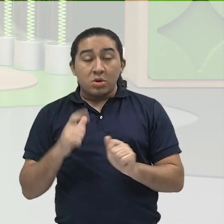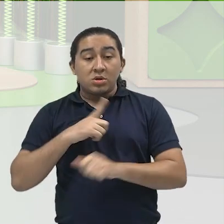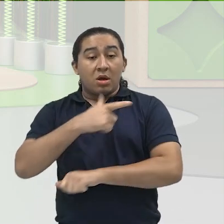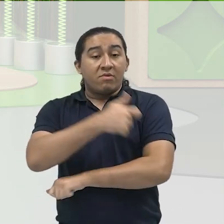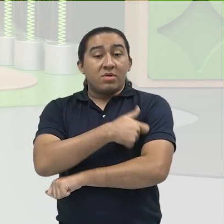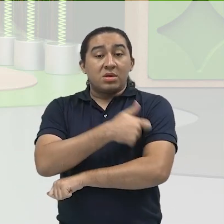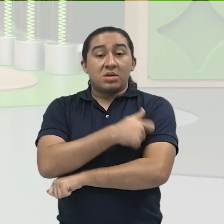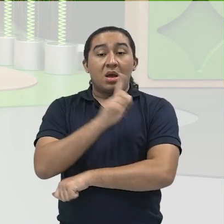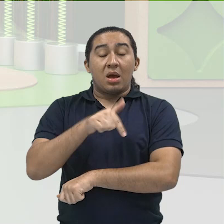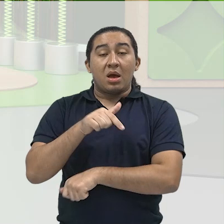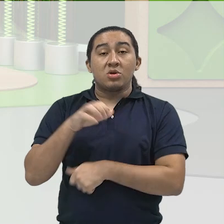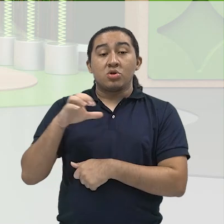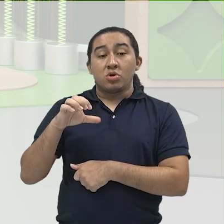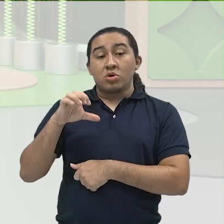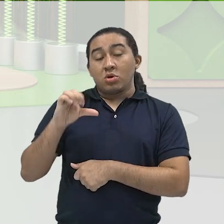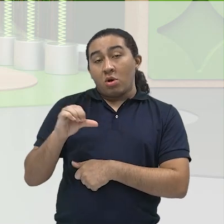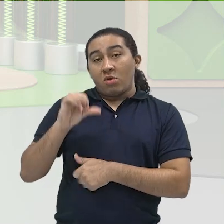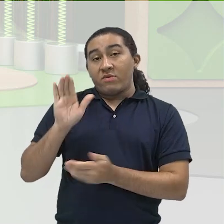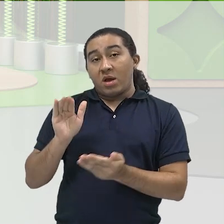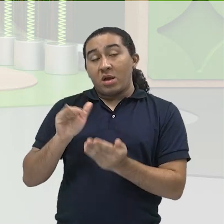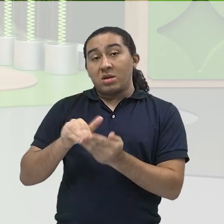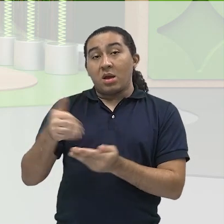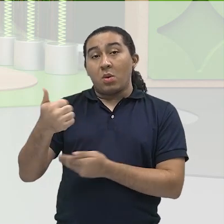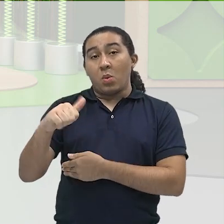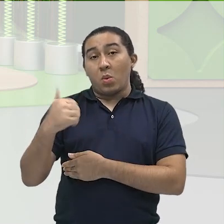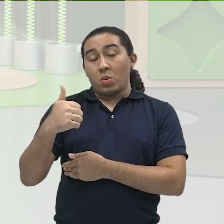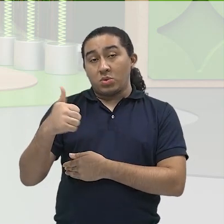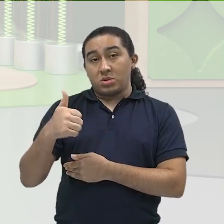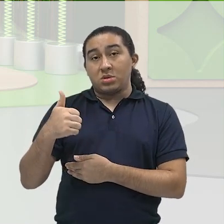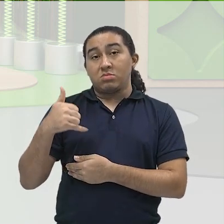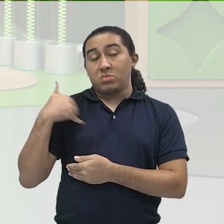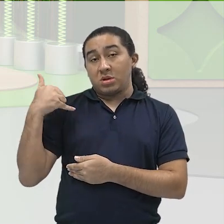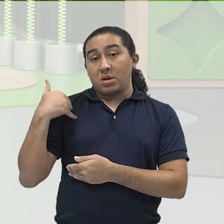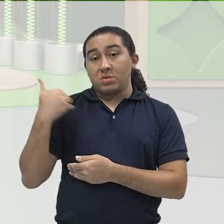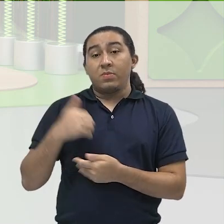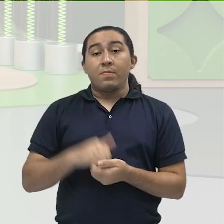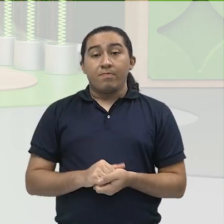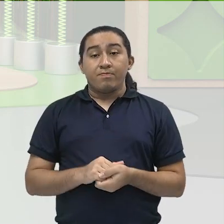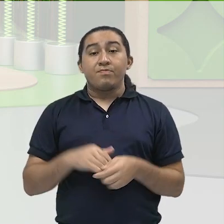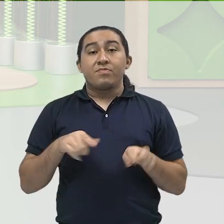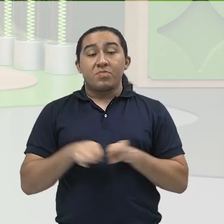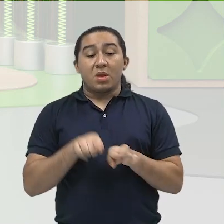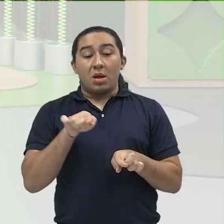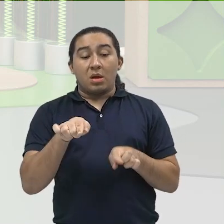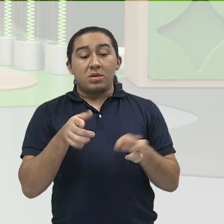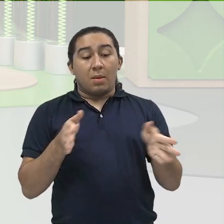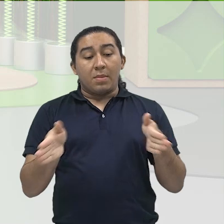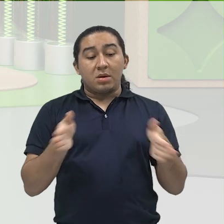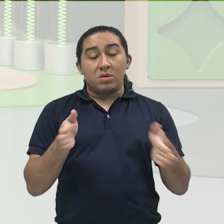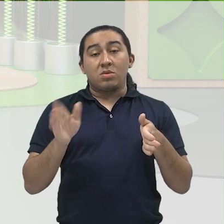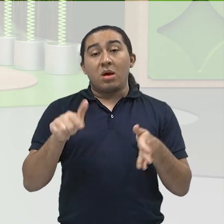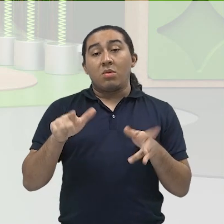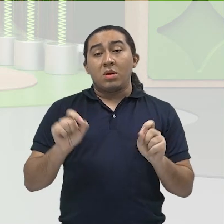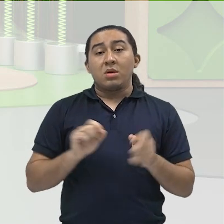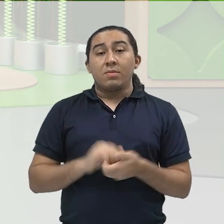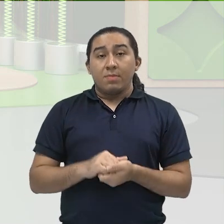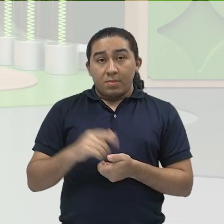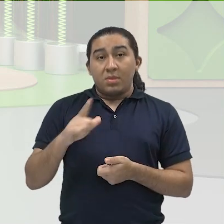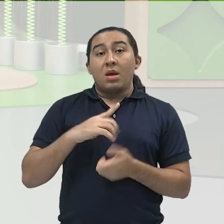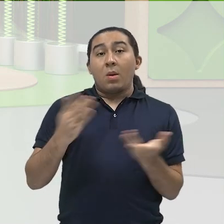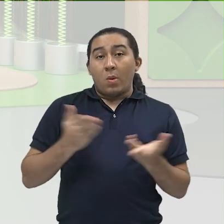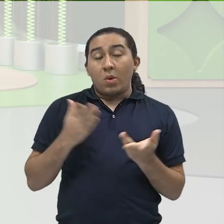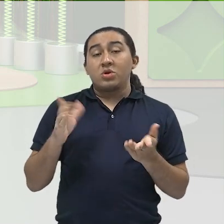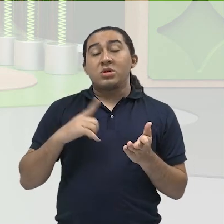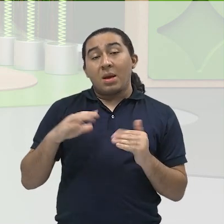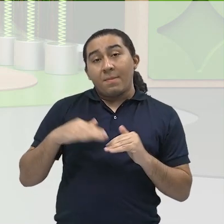vacina é de 9 a 11 anos, tá? E essa faixa etária, né, atualmente foi até estendida,